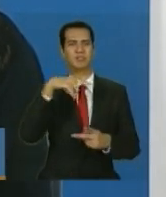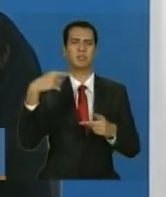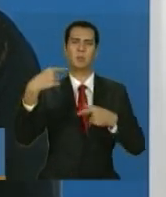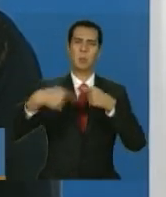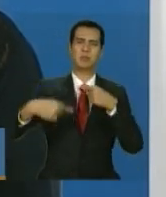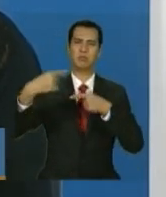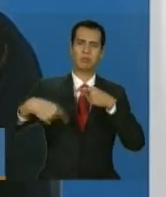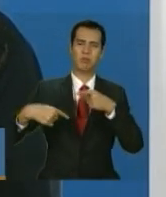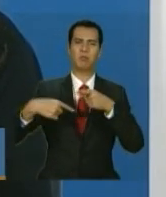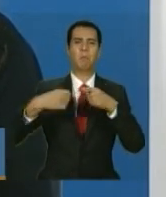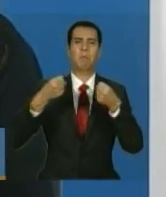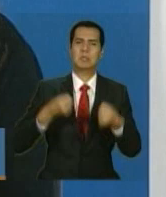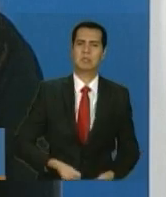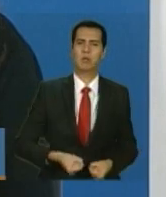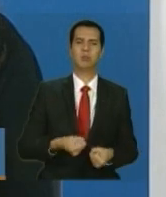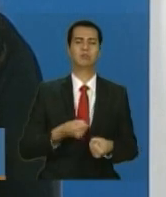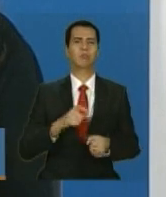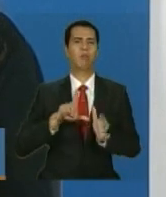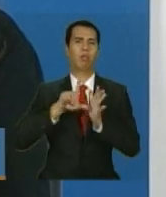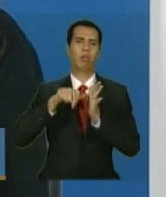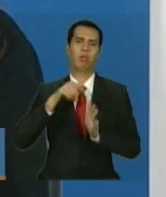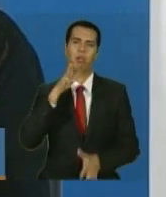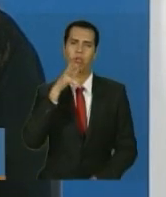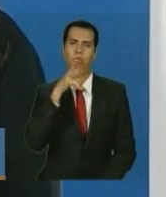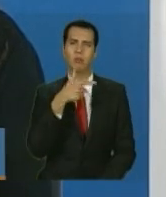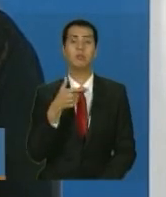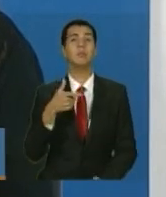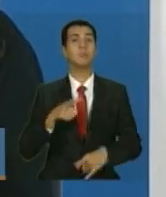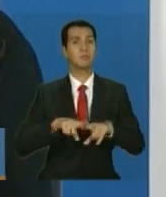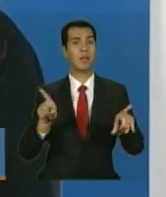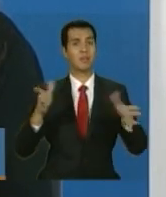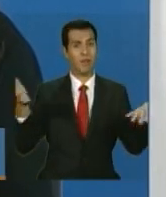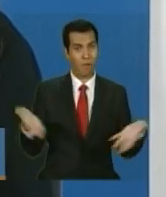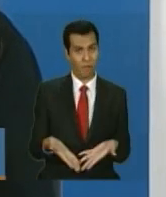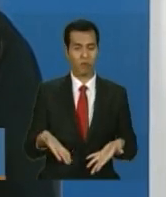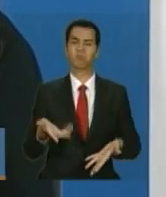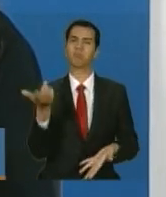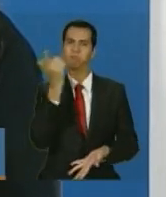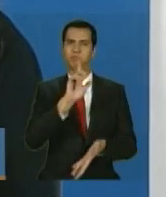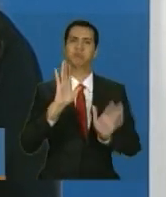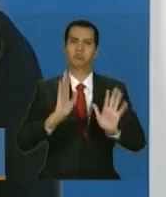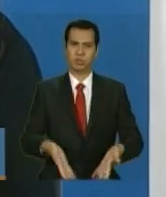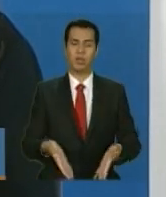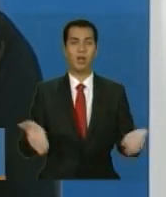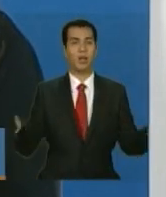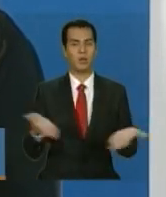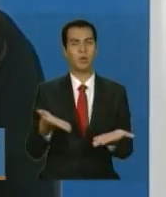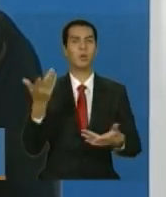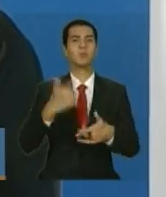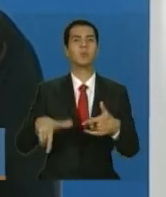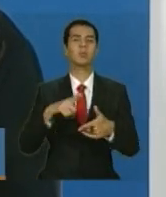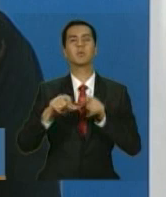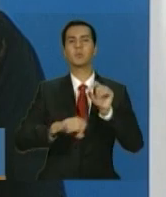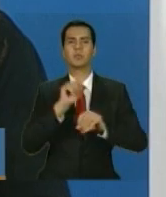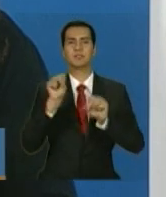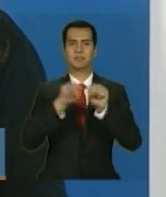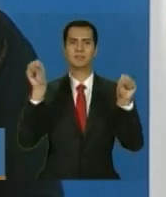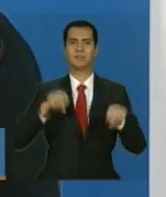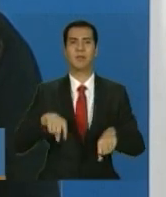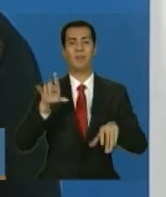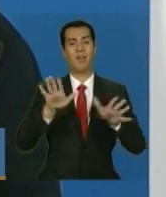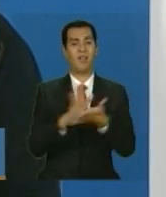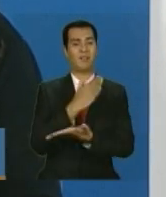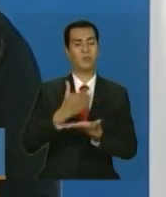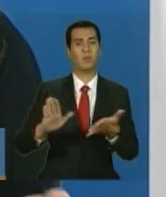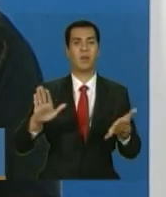em geral, o problema agora de acesso ao sistema tem sido mais um problema dos equipamentos disponíveis